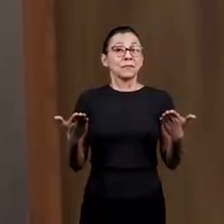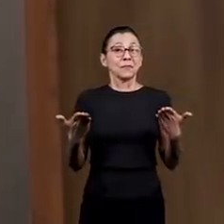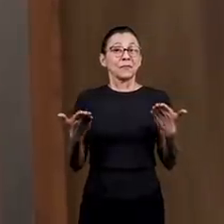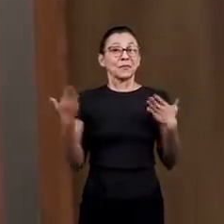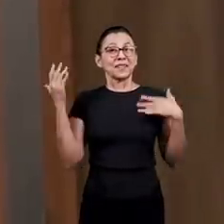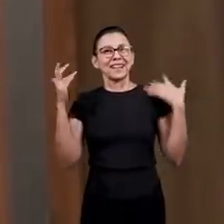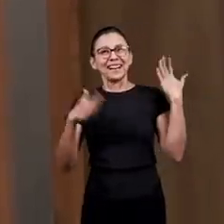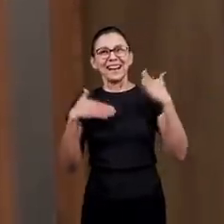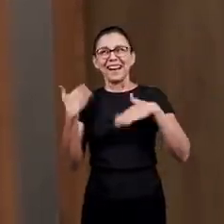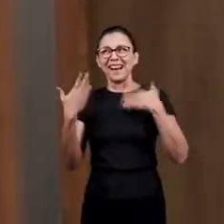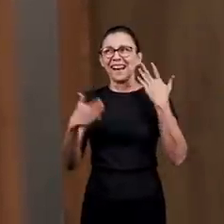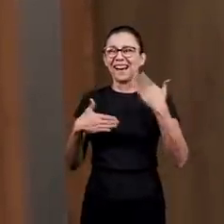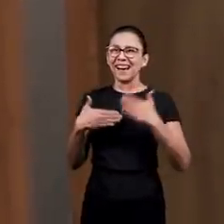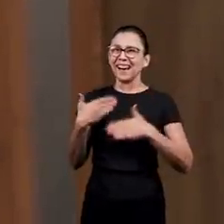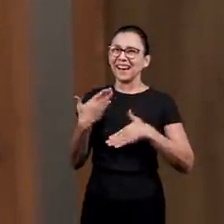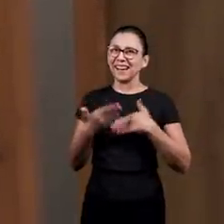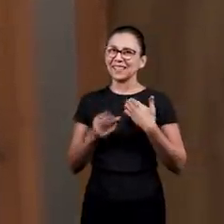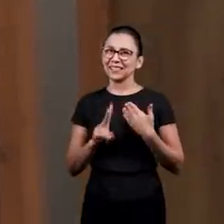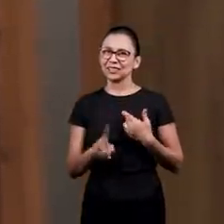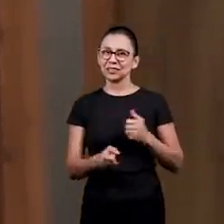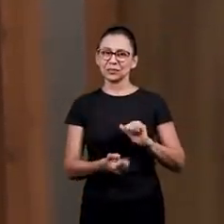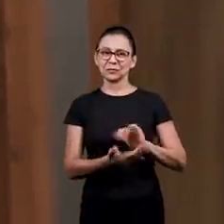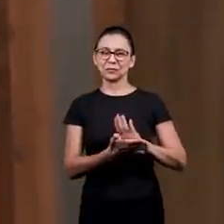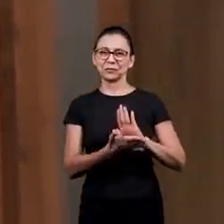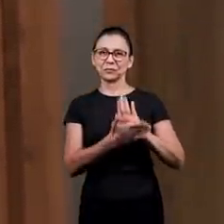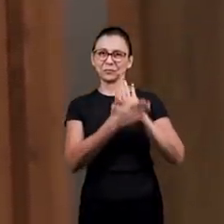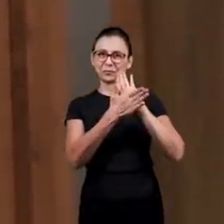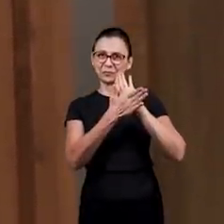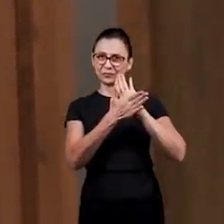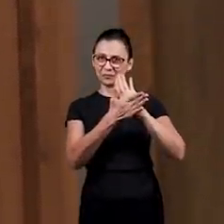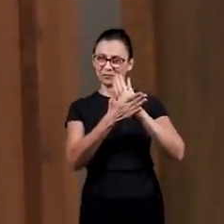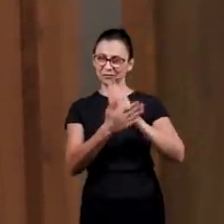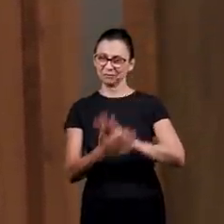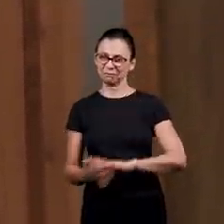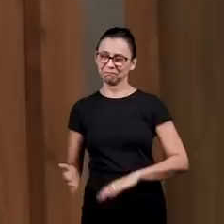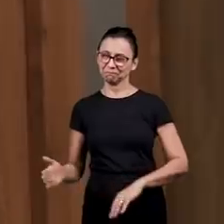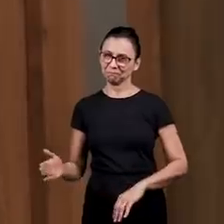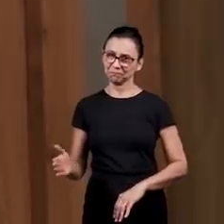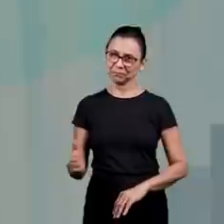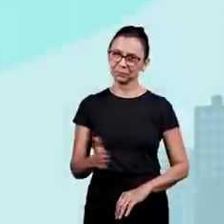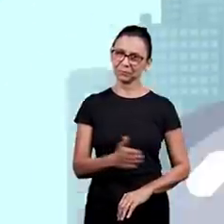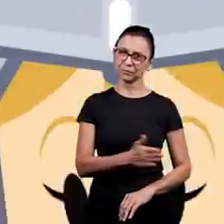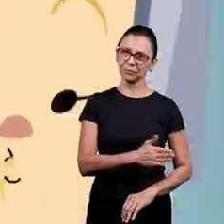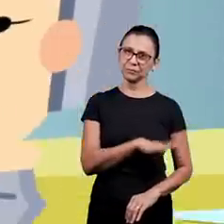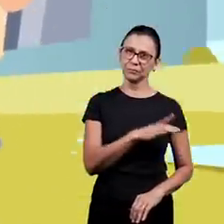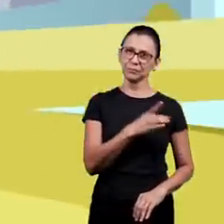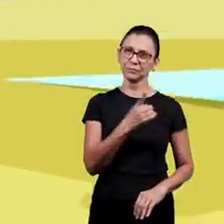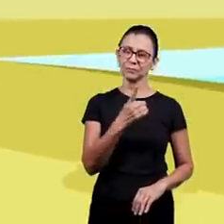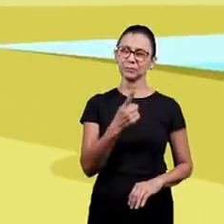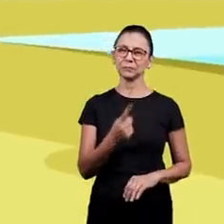Agora, com bastante alegria, vamos cantar o louvor Nas Batalhas Sou um Vencedor.